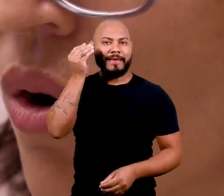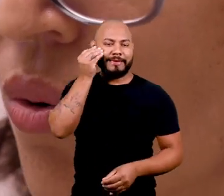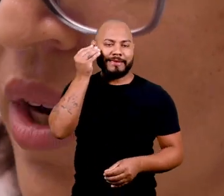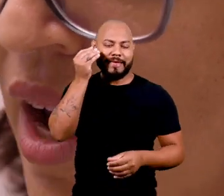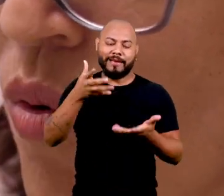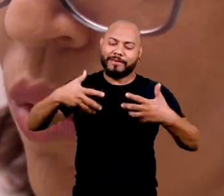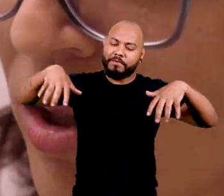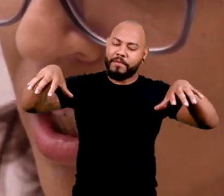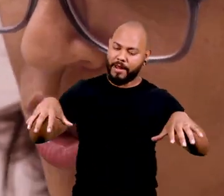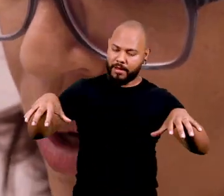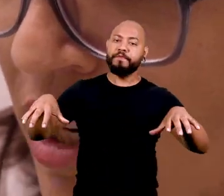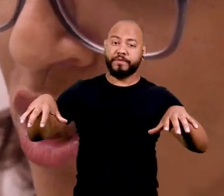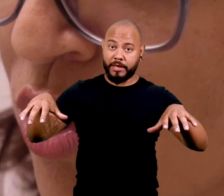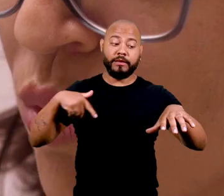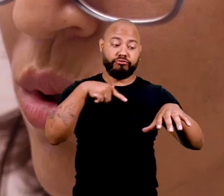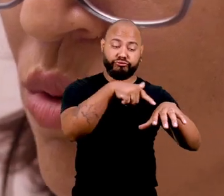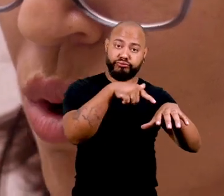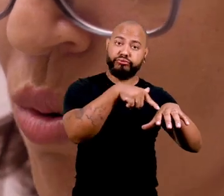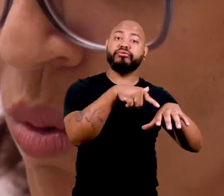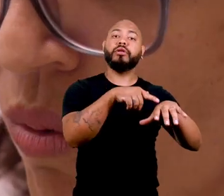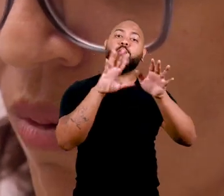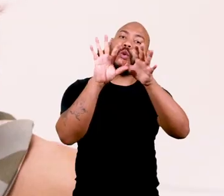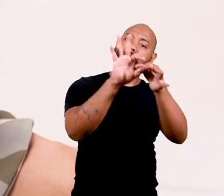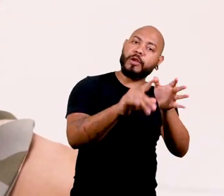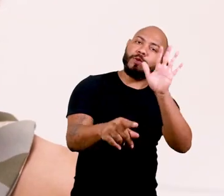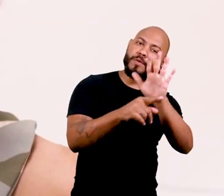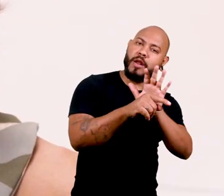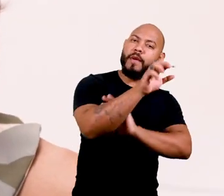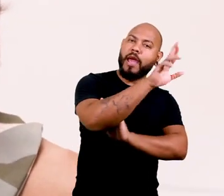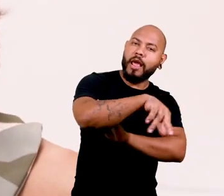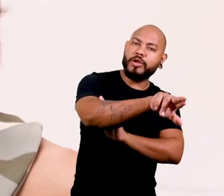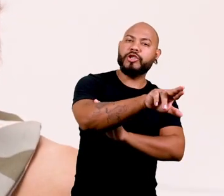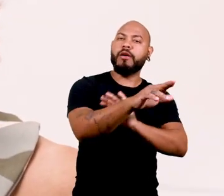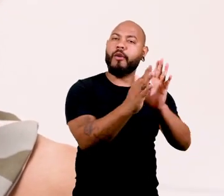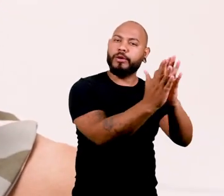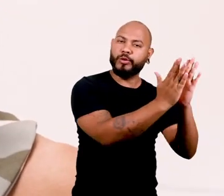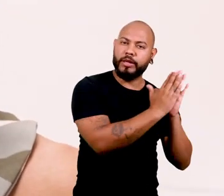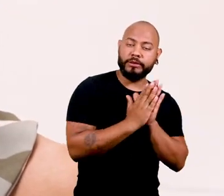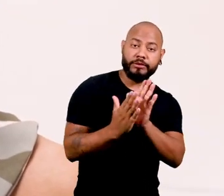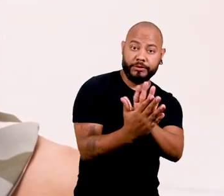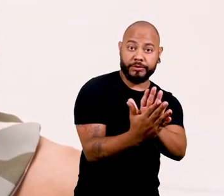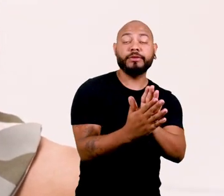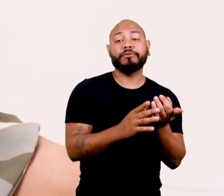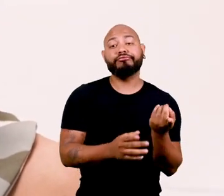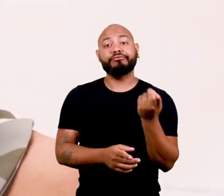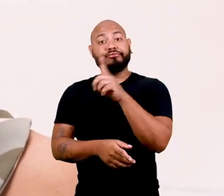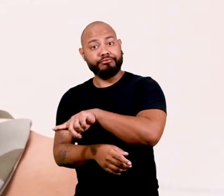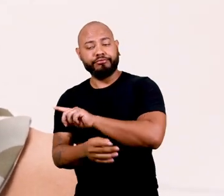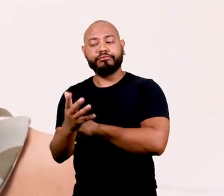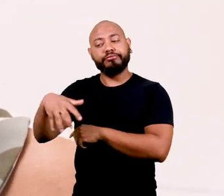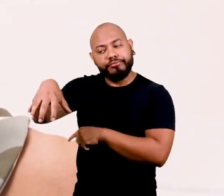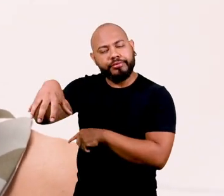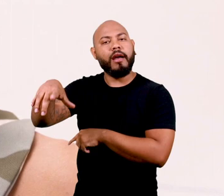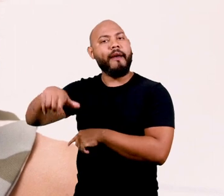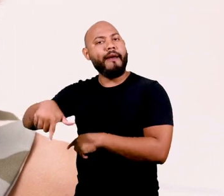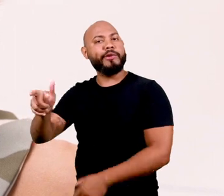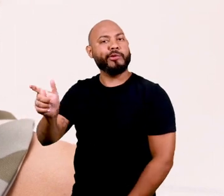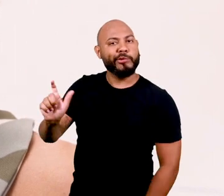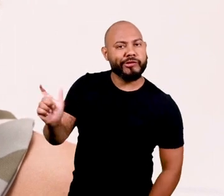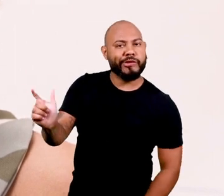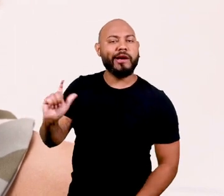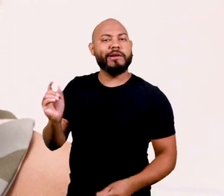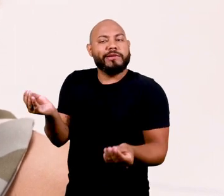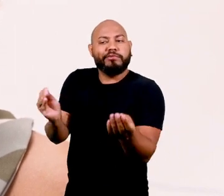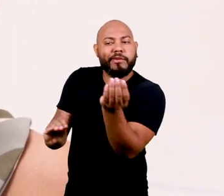separar o que é o contexto religioso ou ritualístico, né, da substância em si, né,